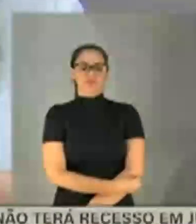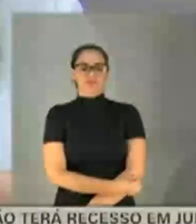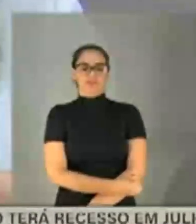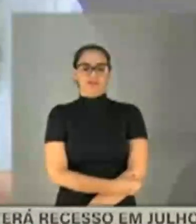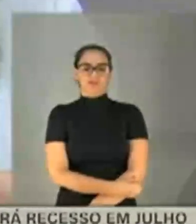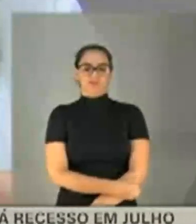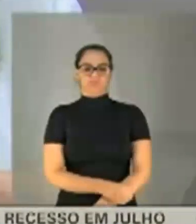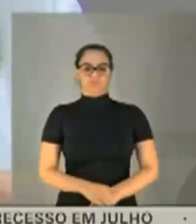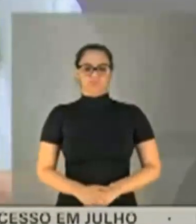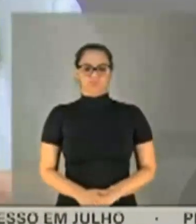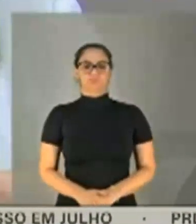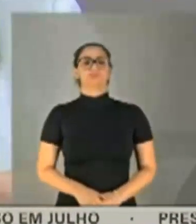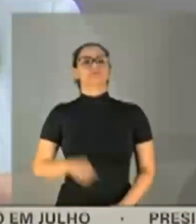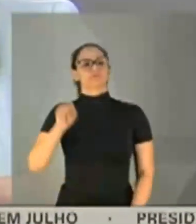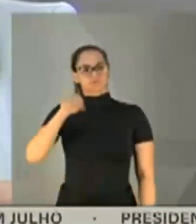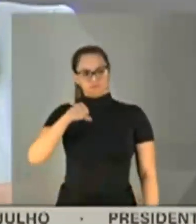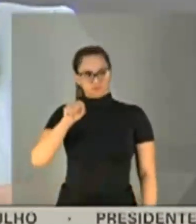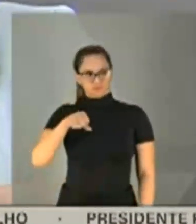Perdoe. Sem sombra de dúvida.